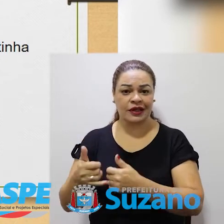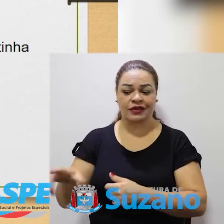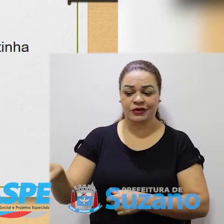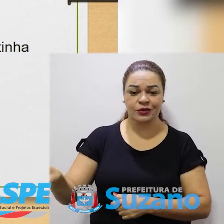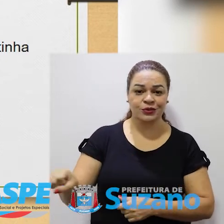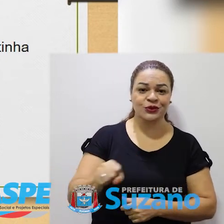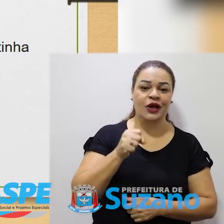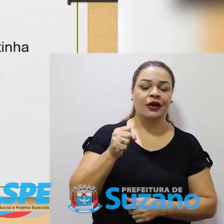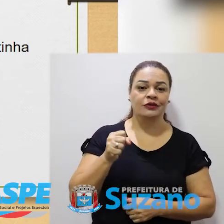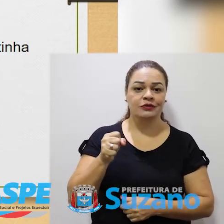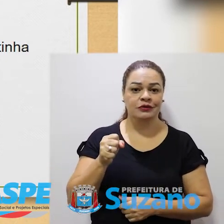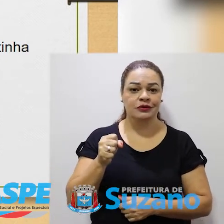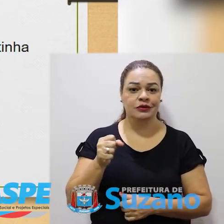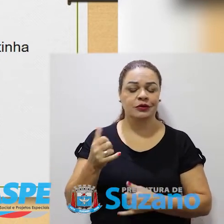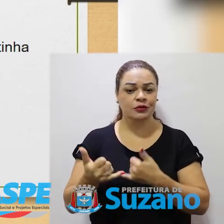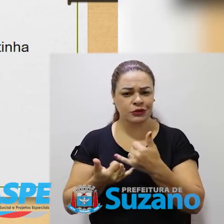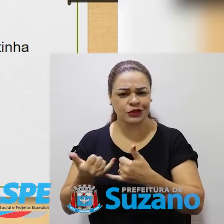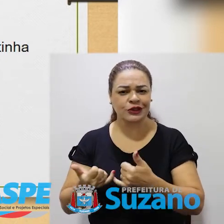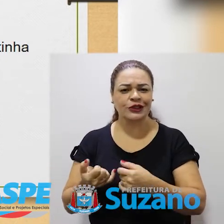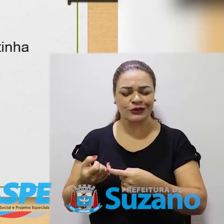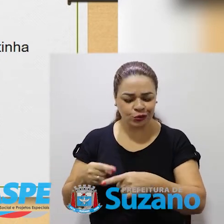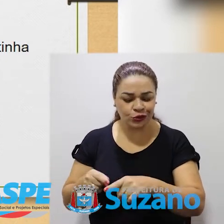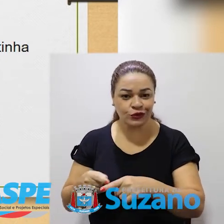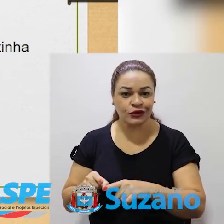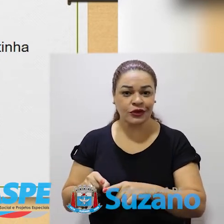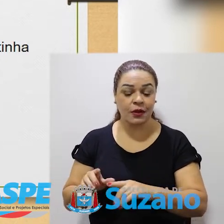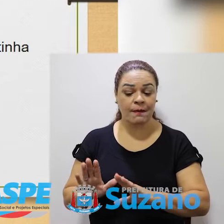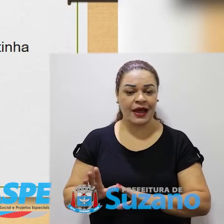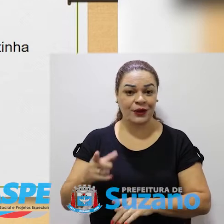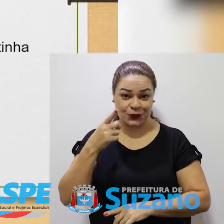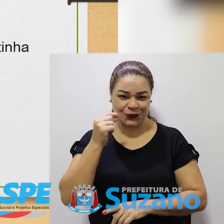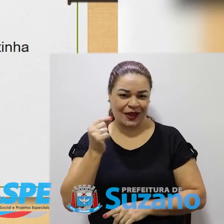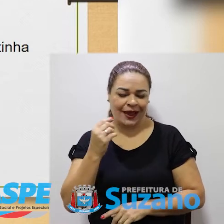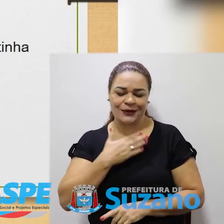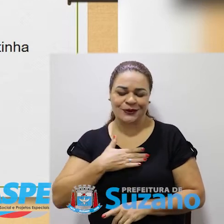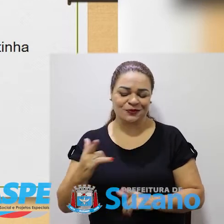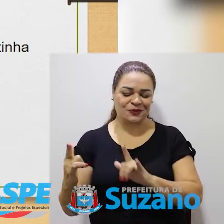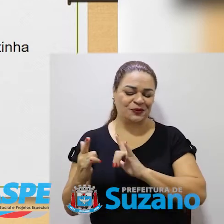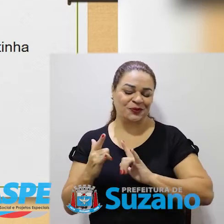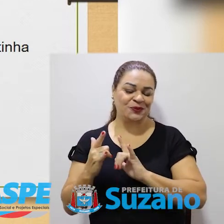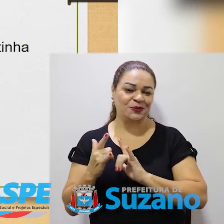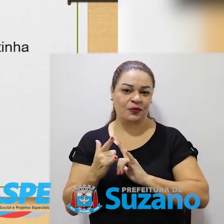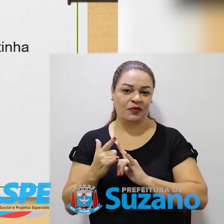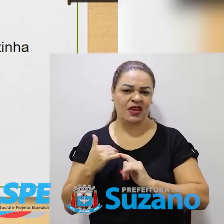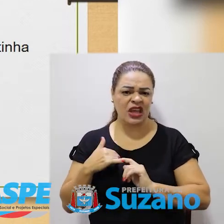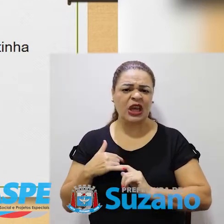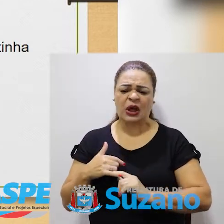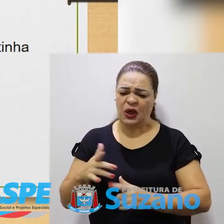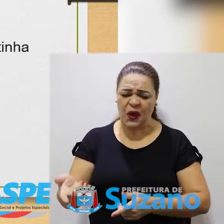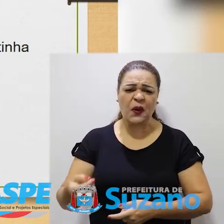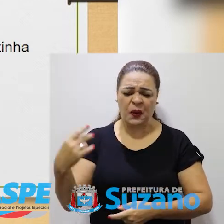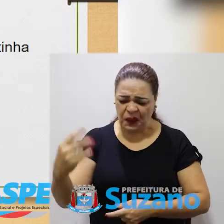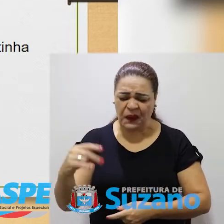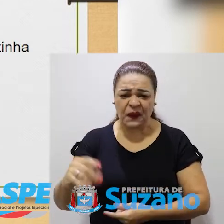Puxava ali a cauda, devia ser infernal. Mas o fato é que o gato me adorava. Eu massacrava o tempo todo e